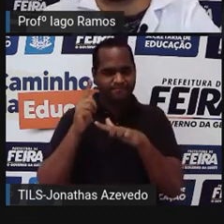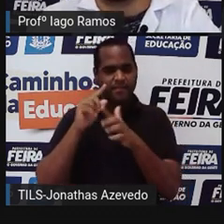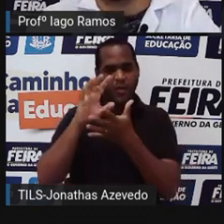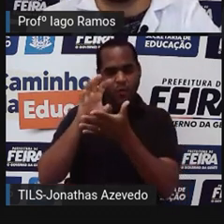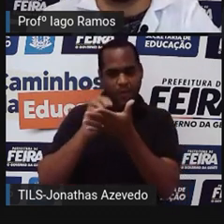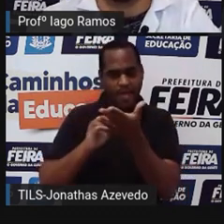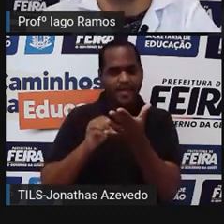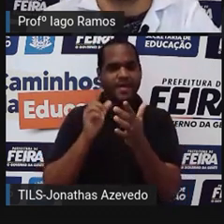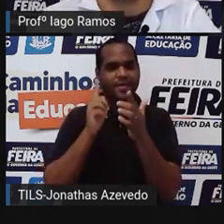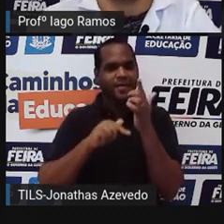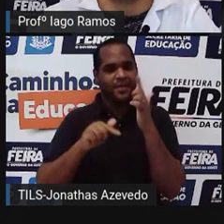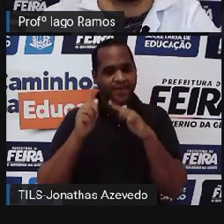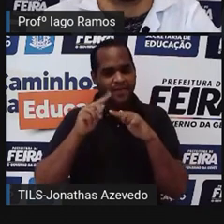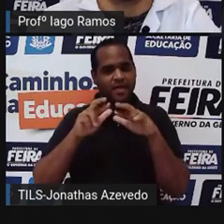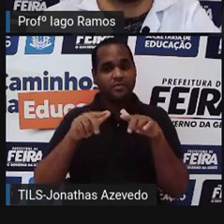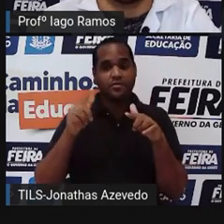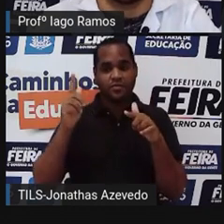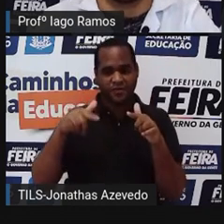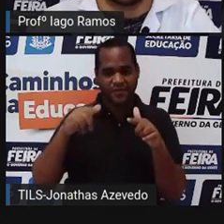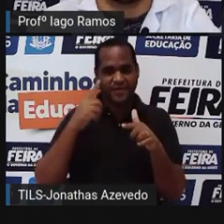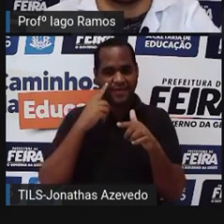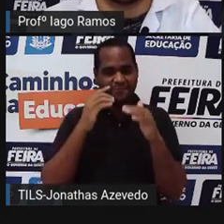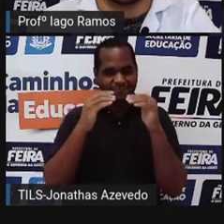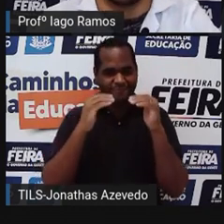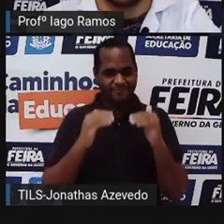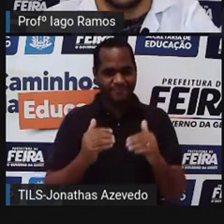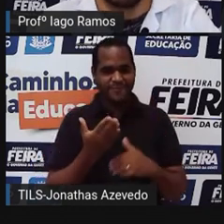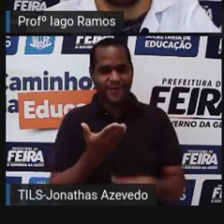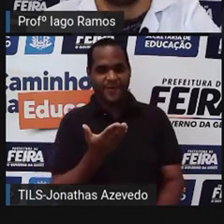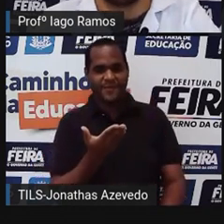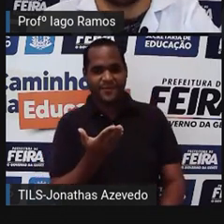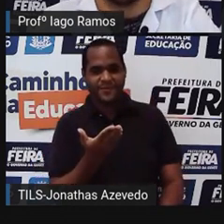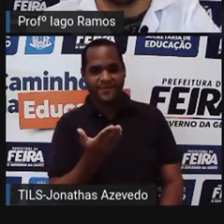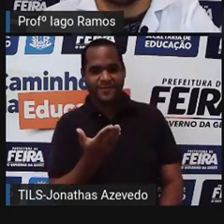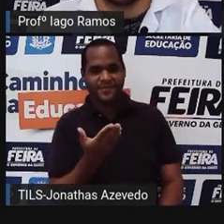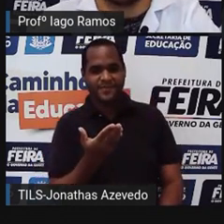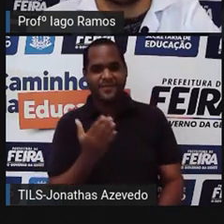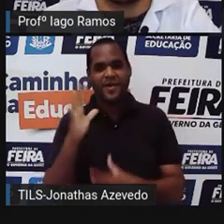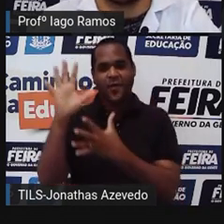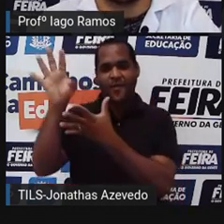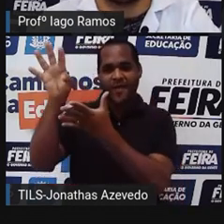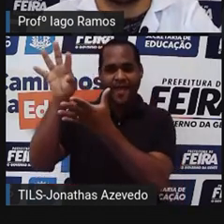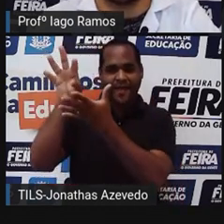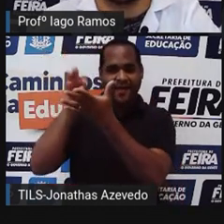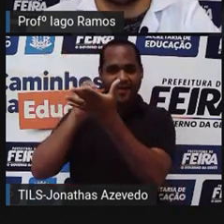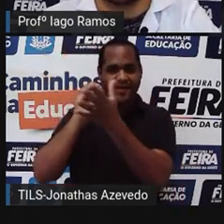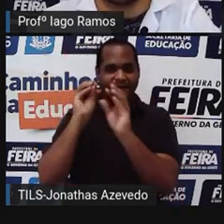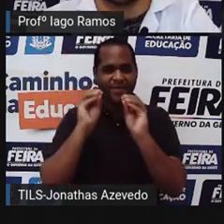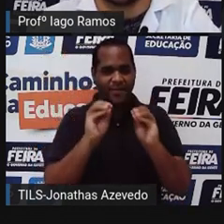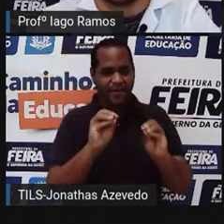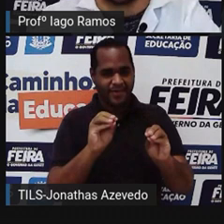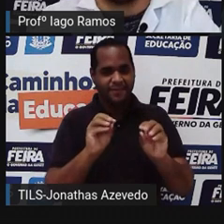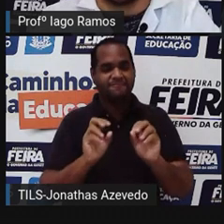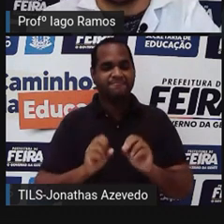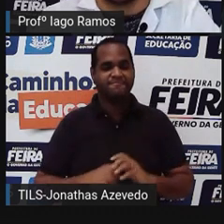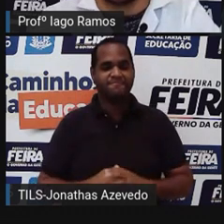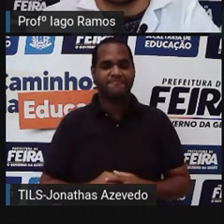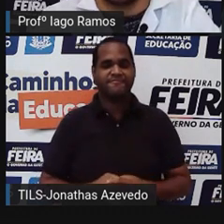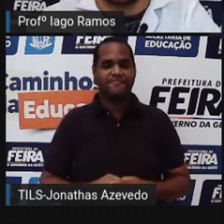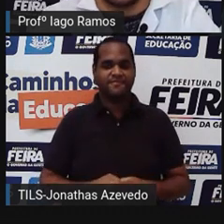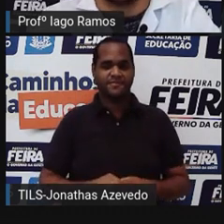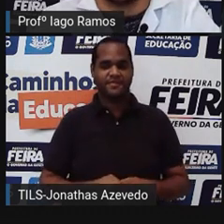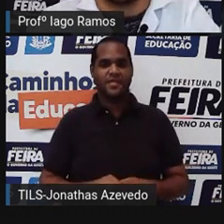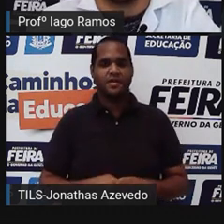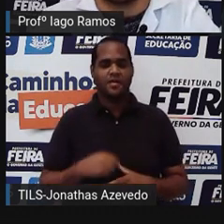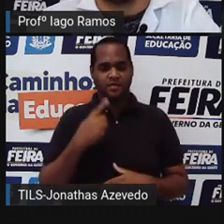essa equação de novo aqui embaixo, né, desse lado da tela. 2x ao quadrado é igual a 32. Para esse x